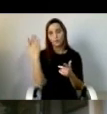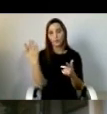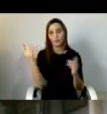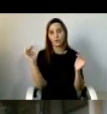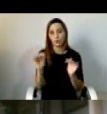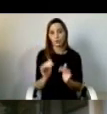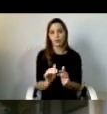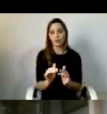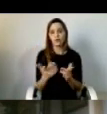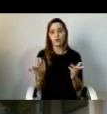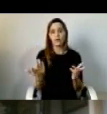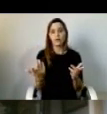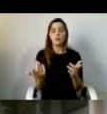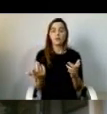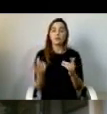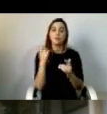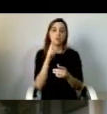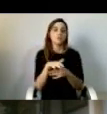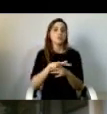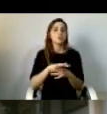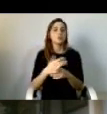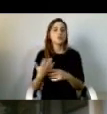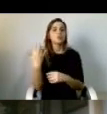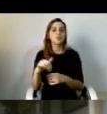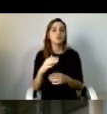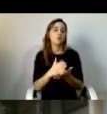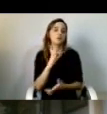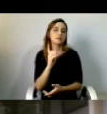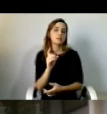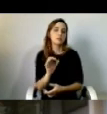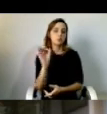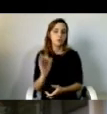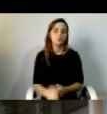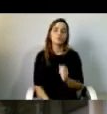relativamente às questões da violência em apenas 16%.